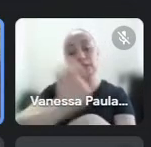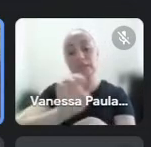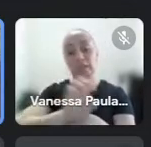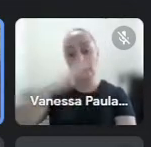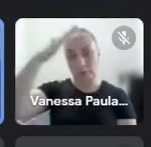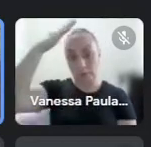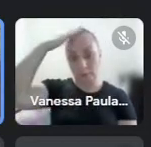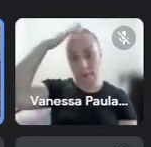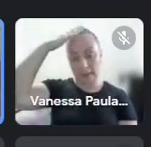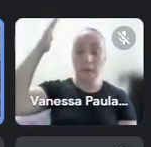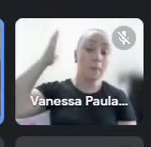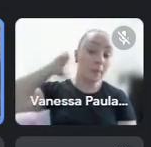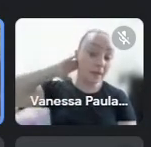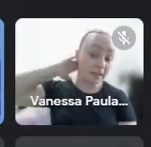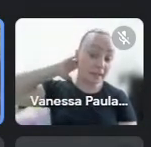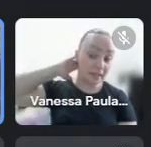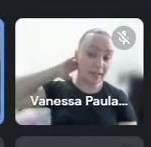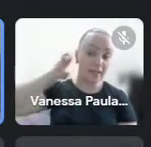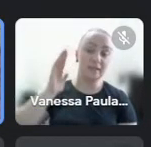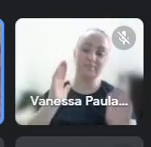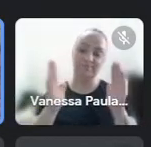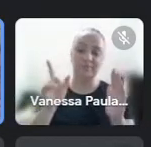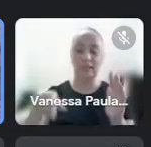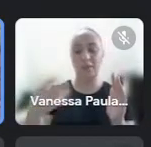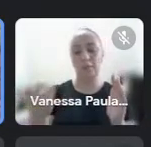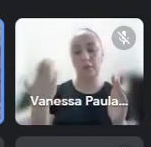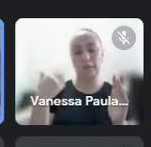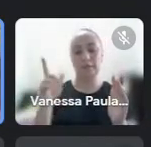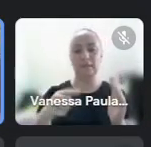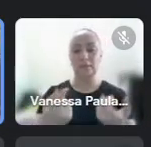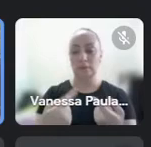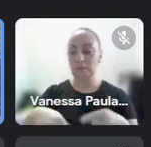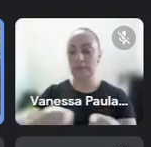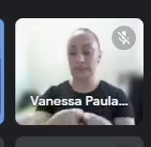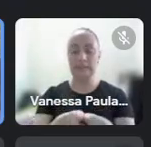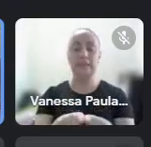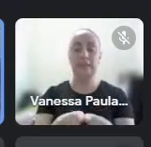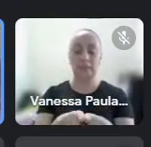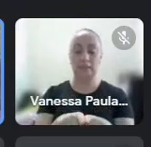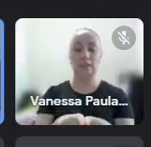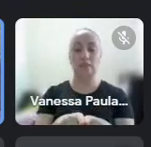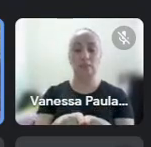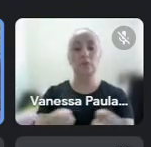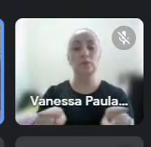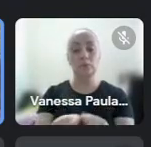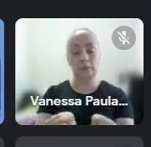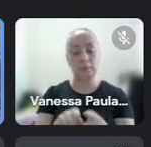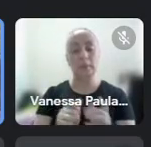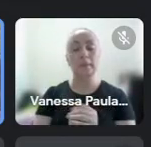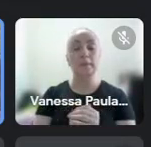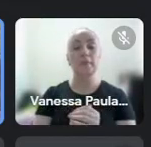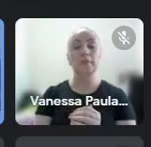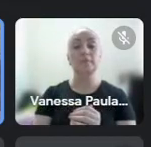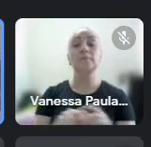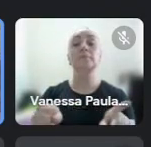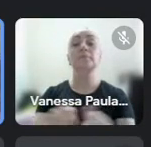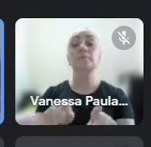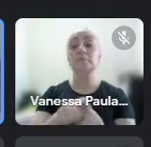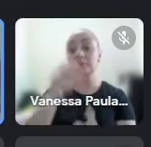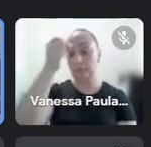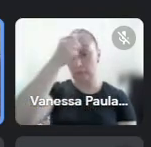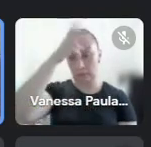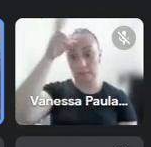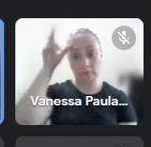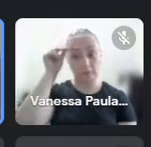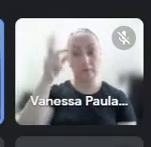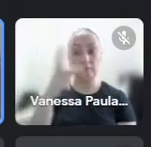ele era parceiro, né, com as pessoas que estavam conosco naquela situação. E na Prefeitura de